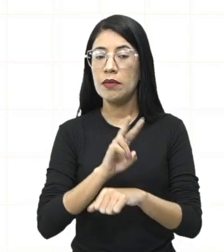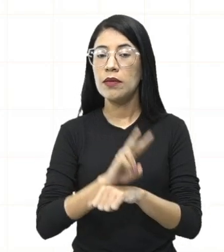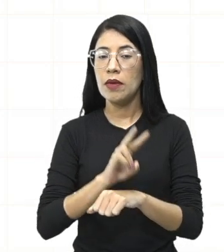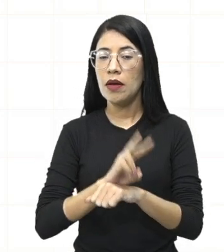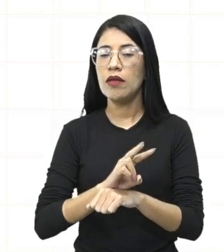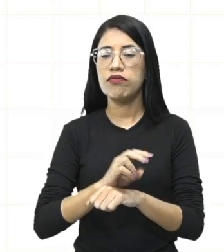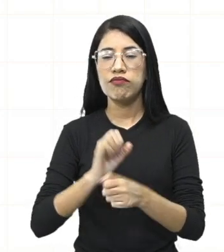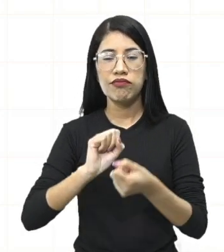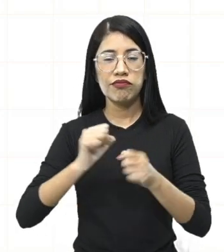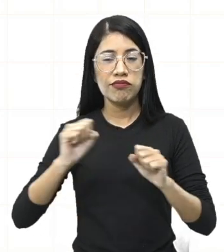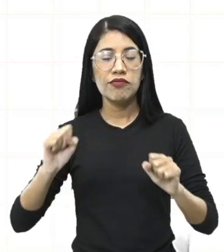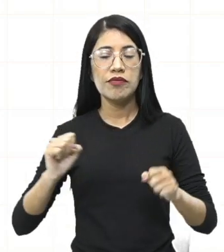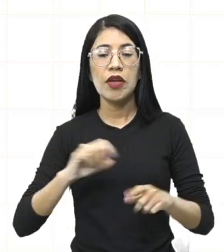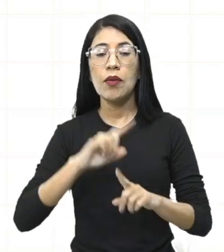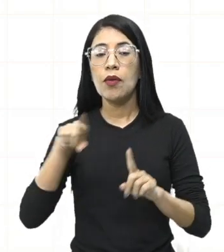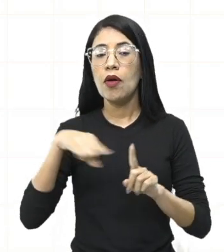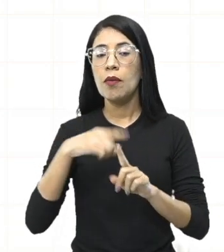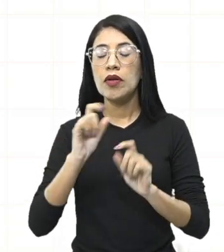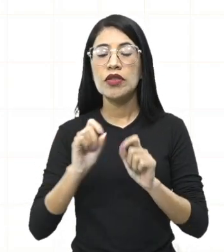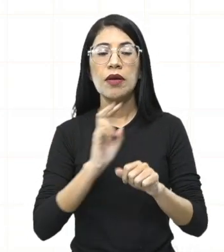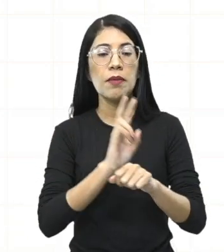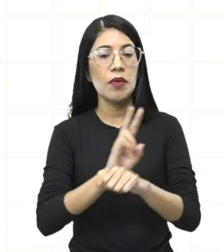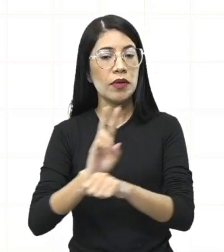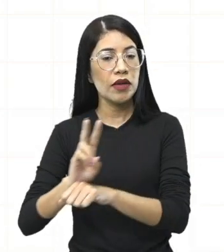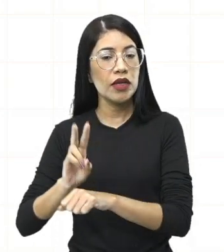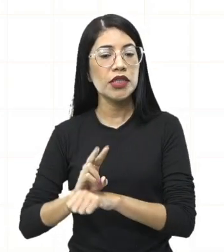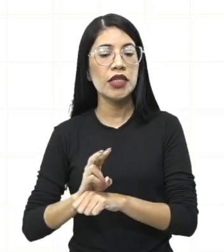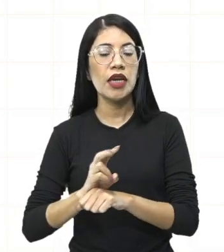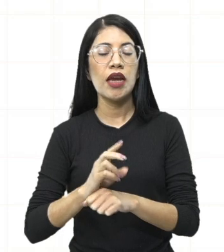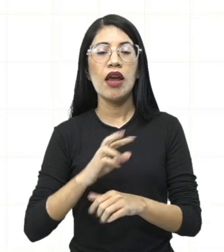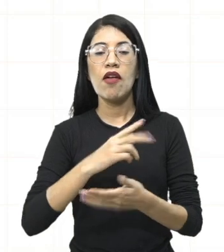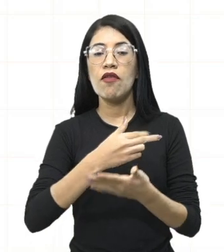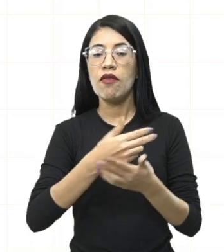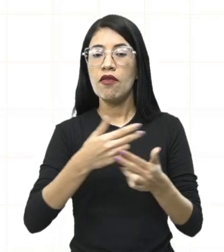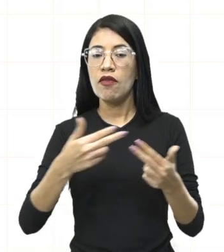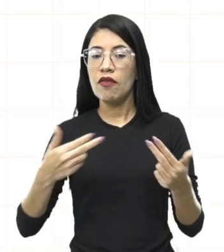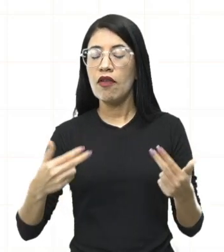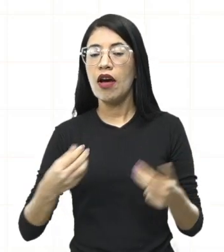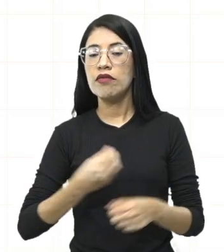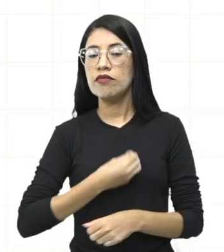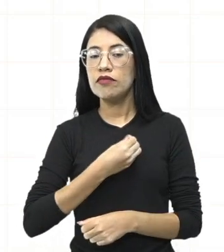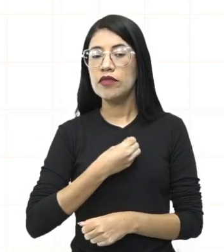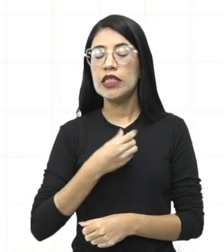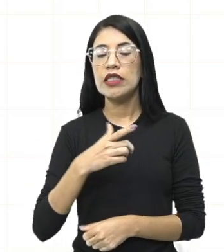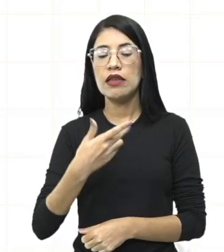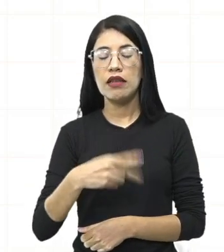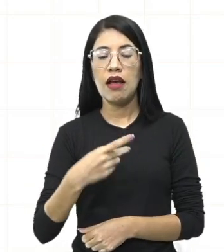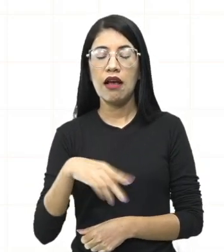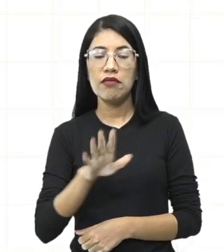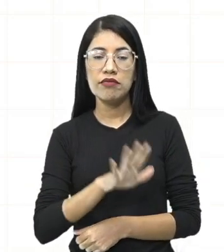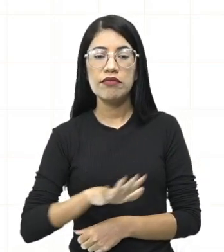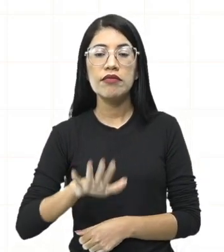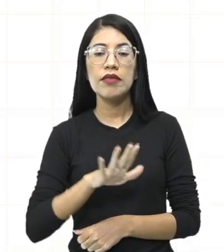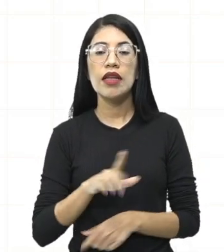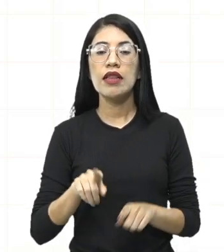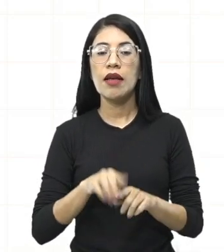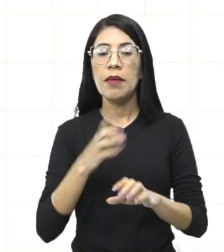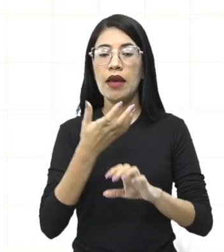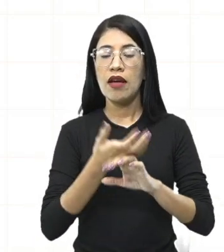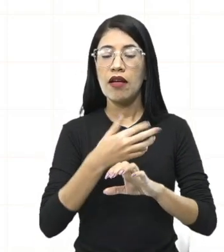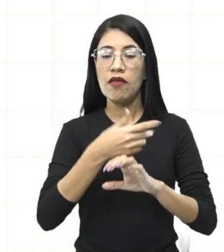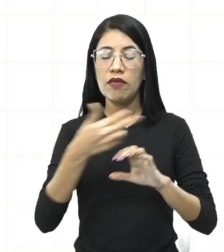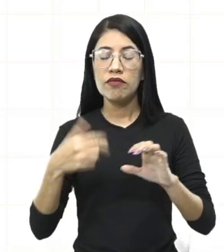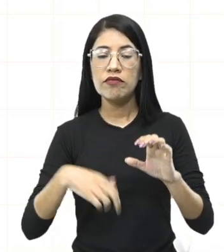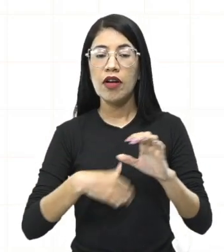com o objetivo aqui, olha, de proteger a diversidade biológica, né, a fauna, a